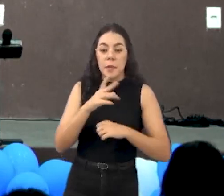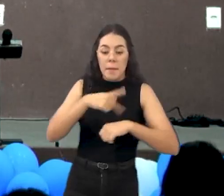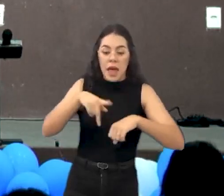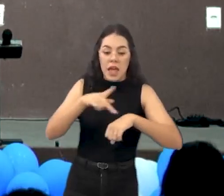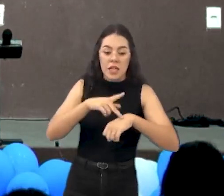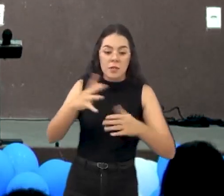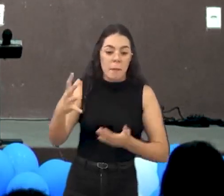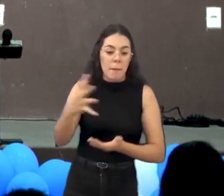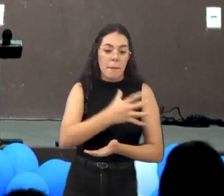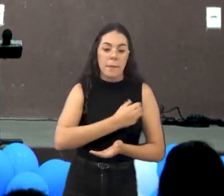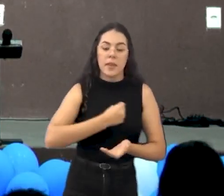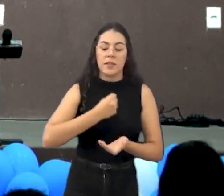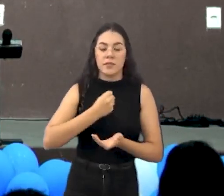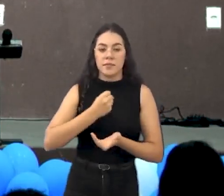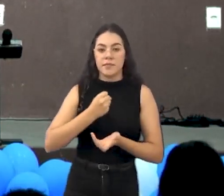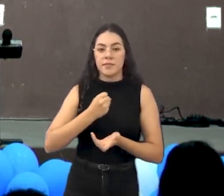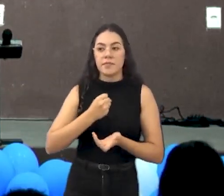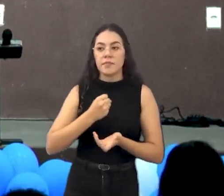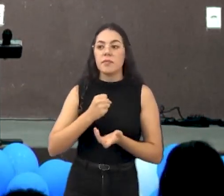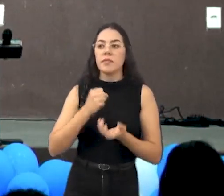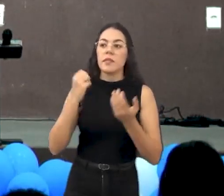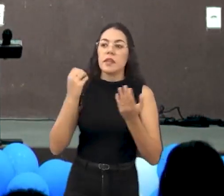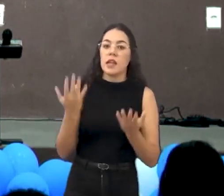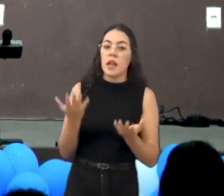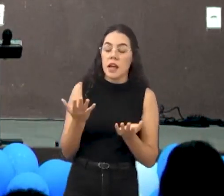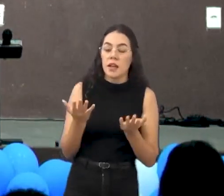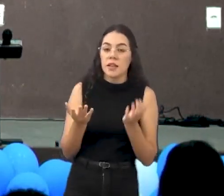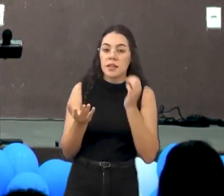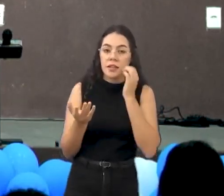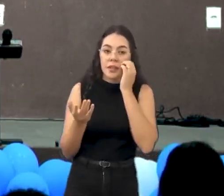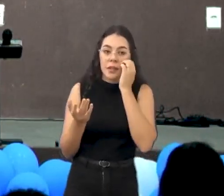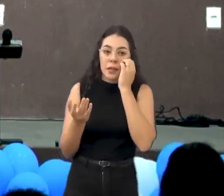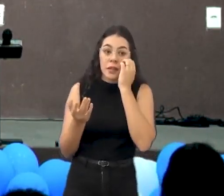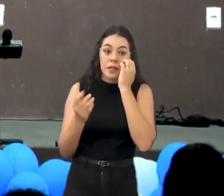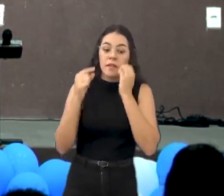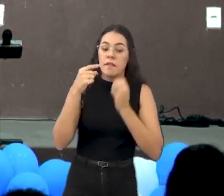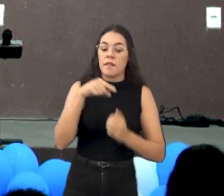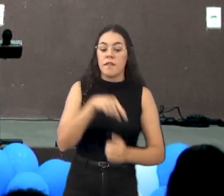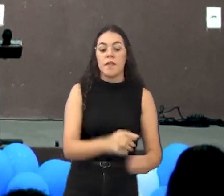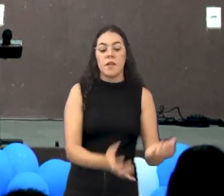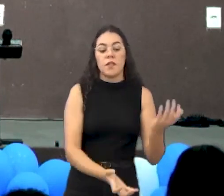gente. E eles vão ficar no fogo do inferno.